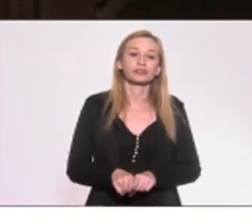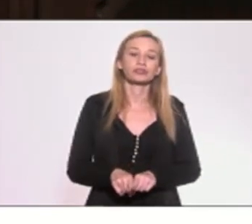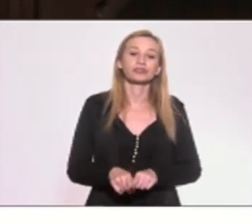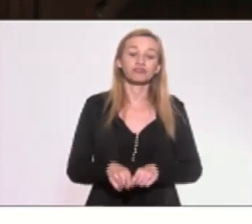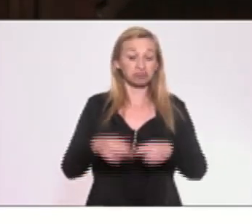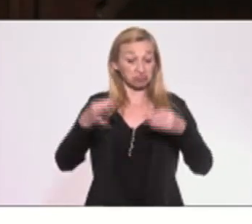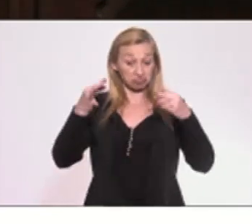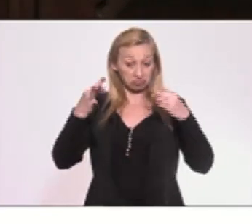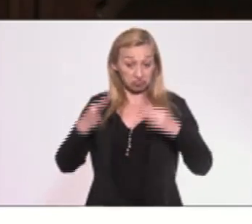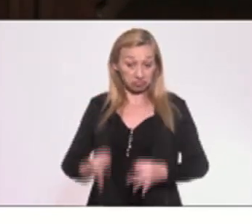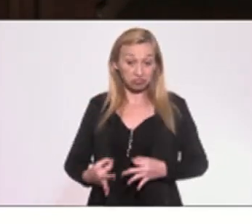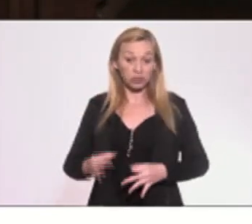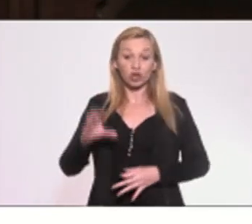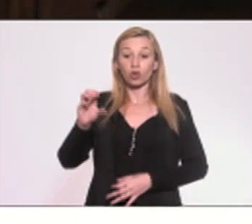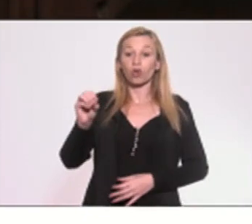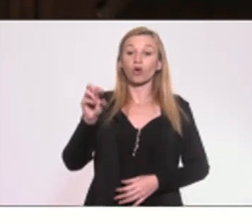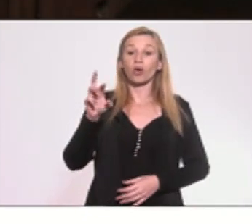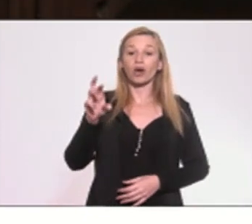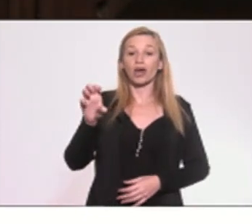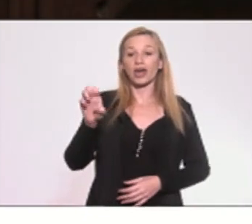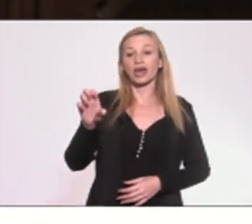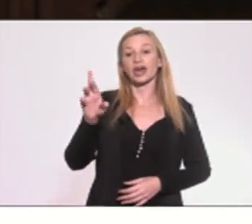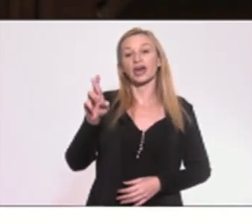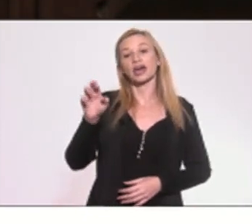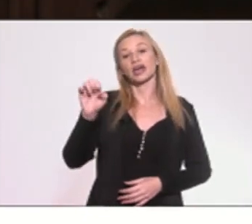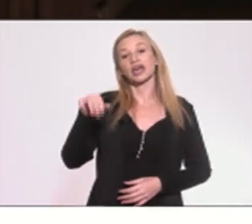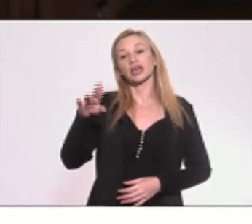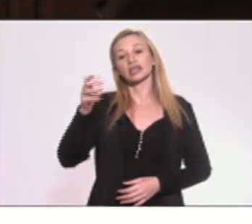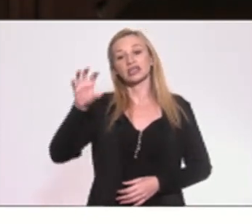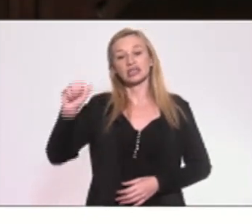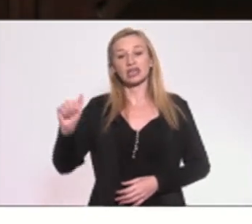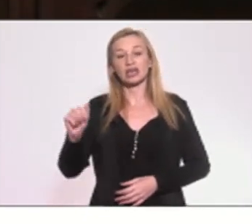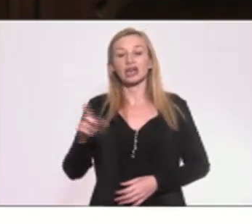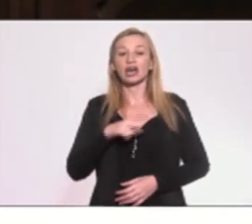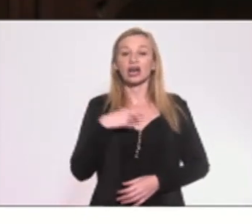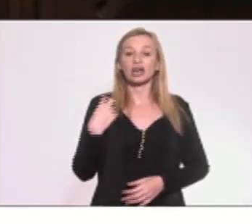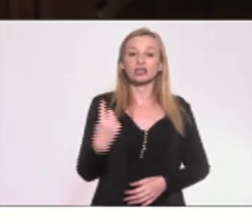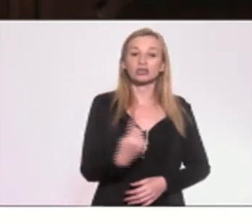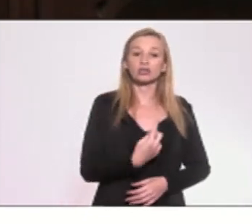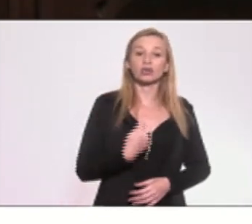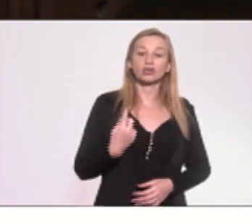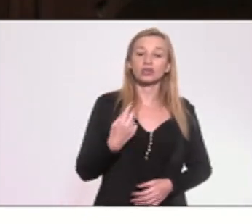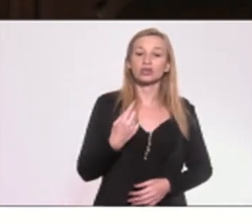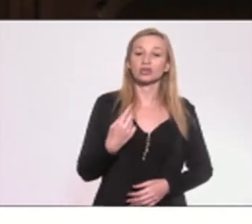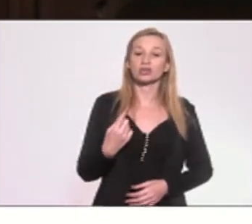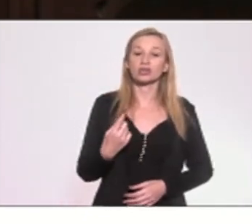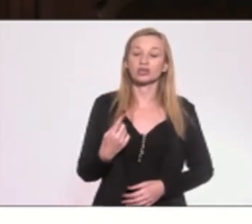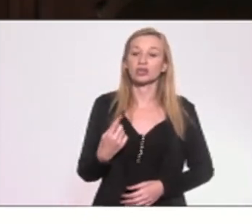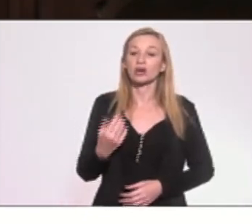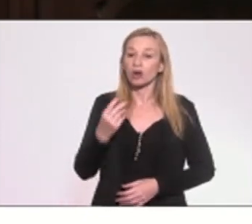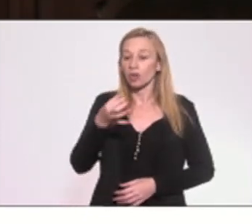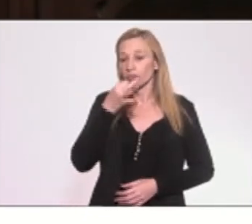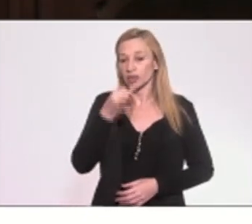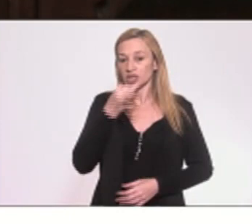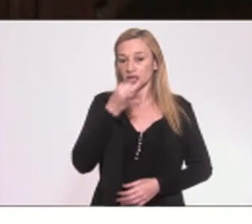foram as nossas denúncias com relação a esses deputados que